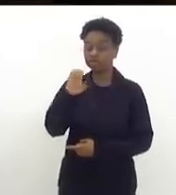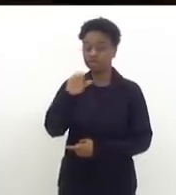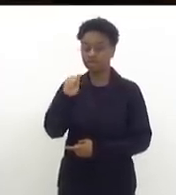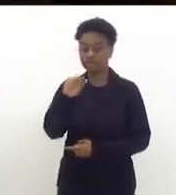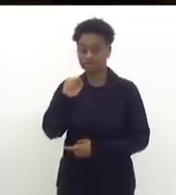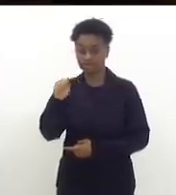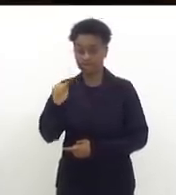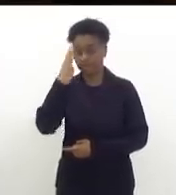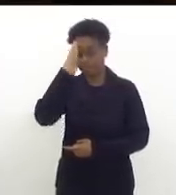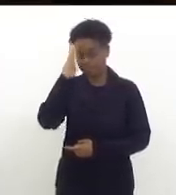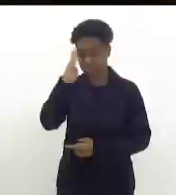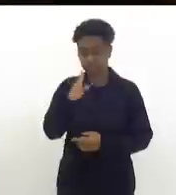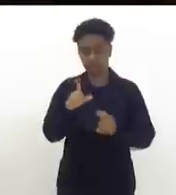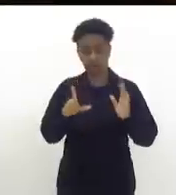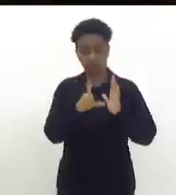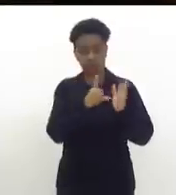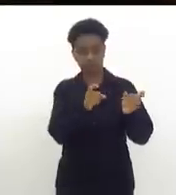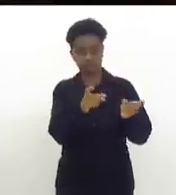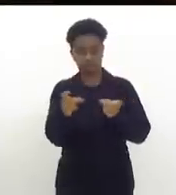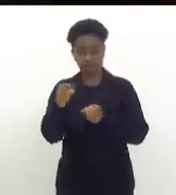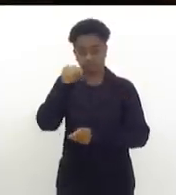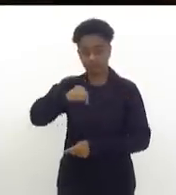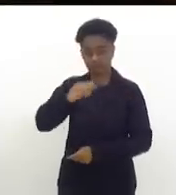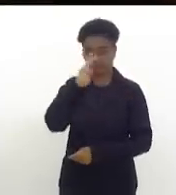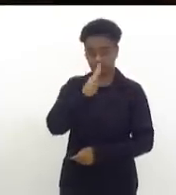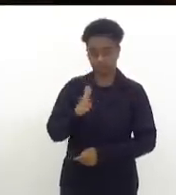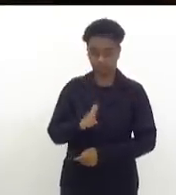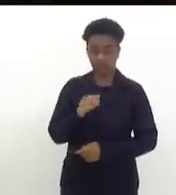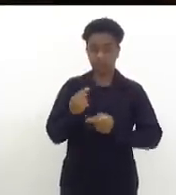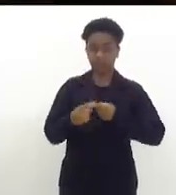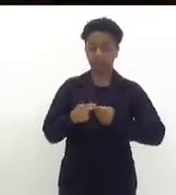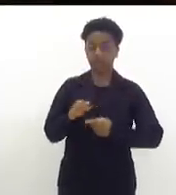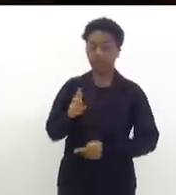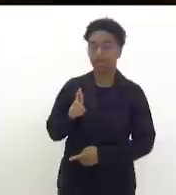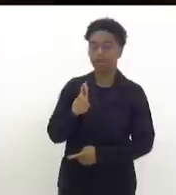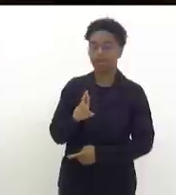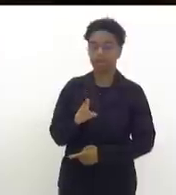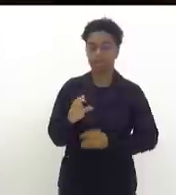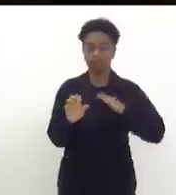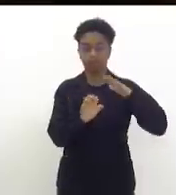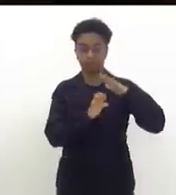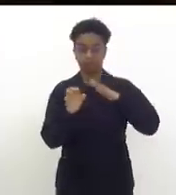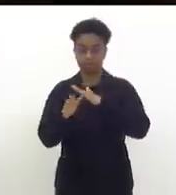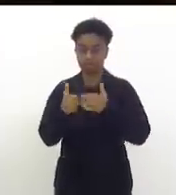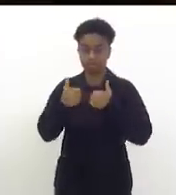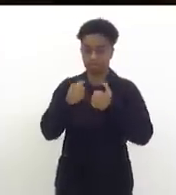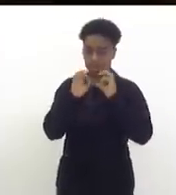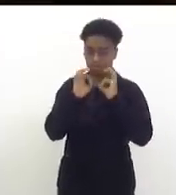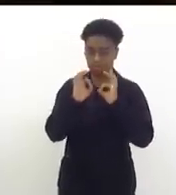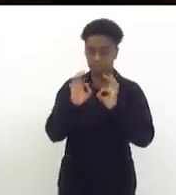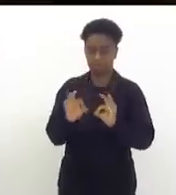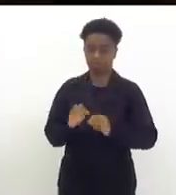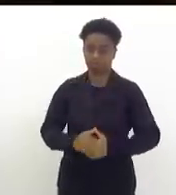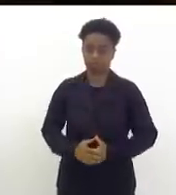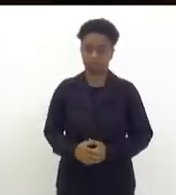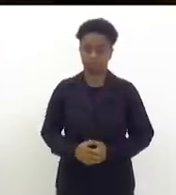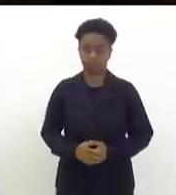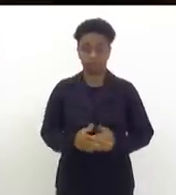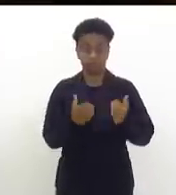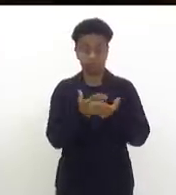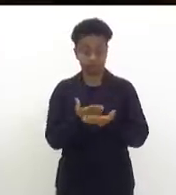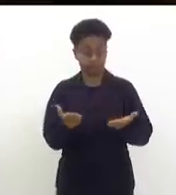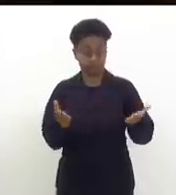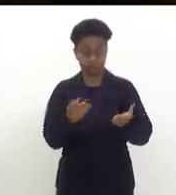maior Atacadista do Brasil que representa aqui os empresários de boa-fé senhoras e senhores